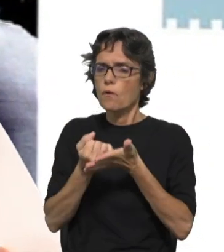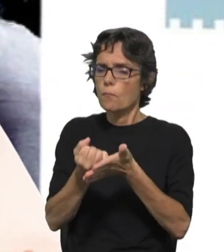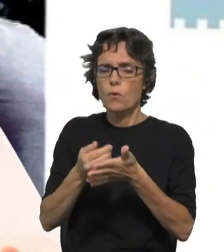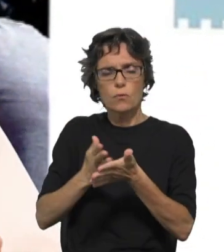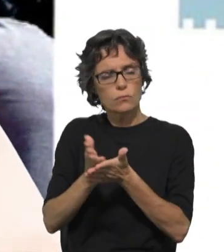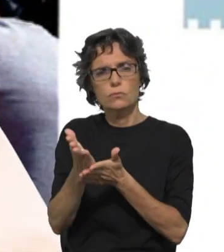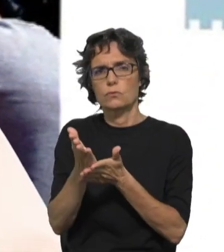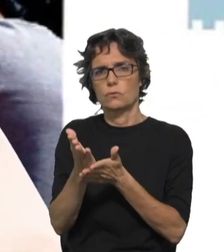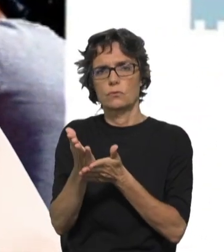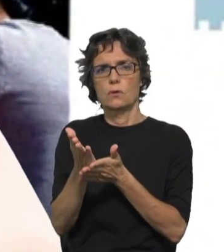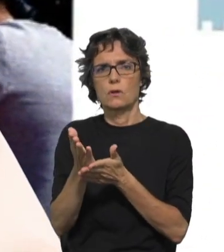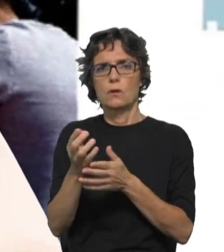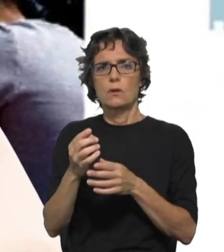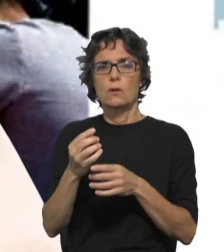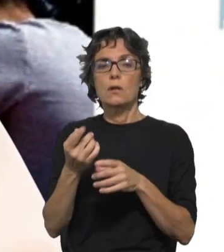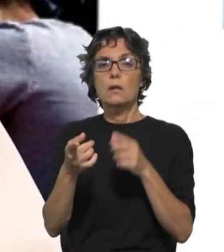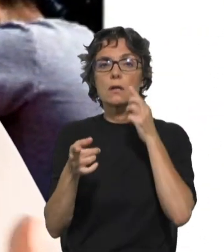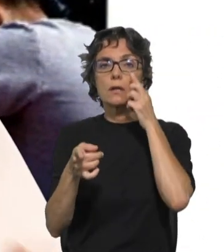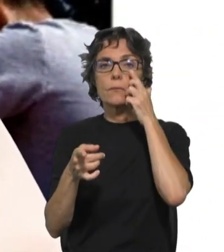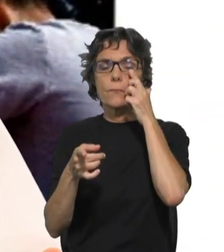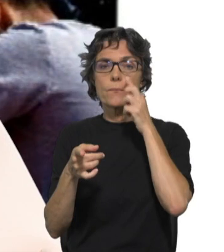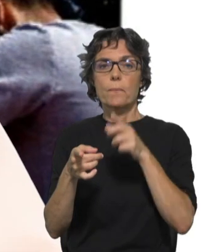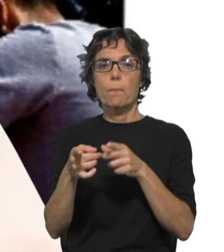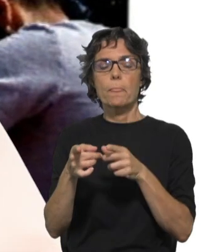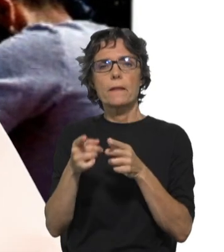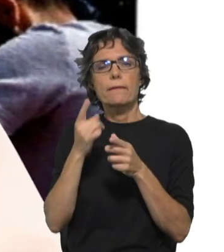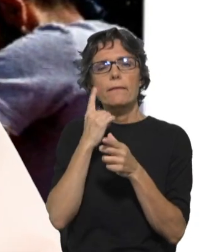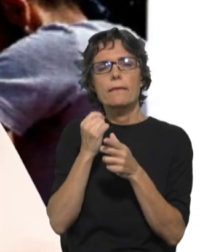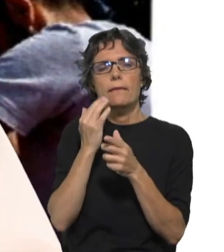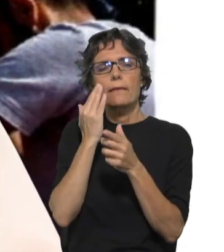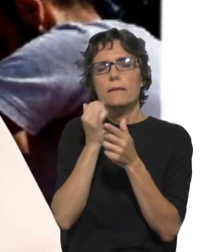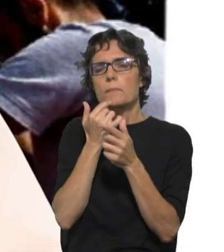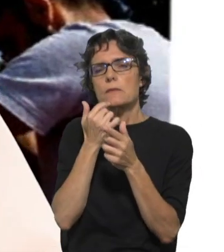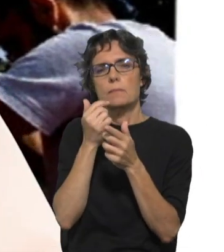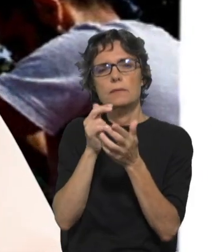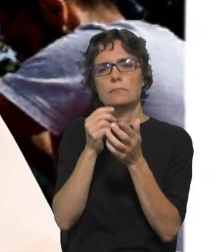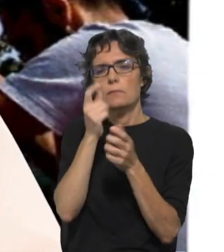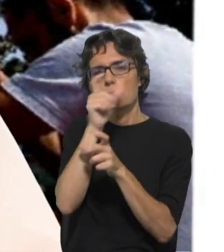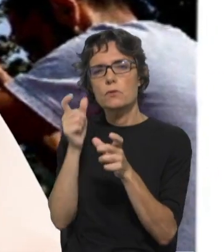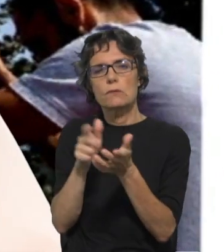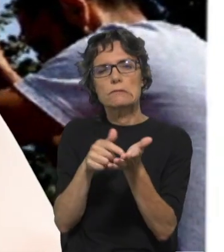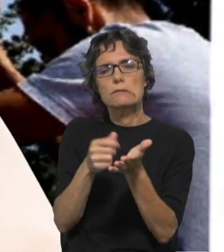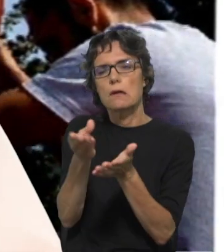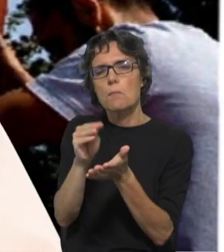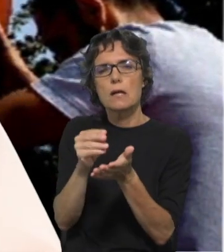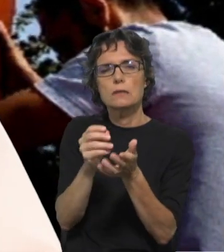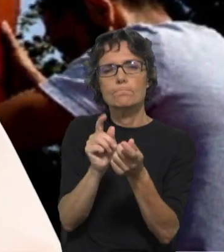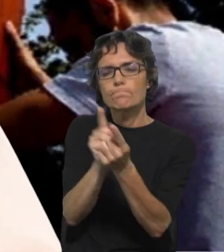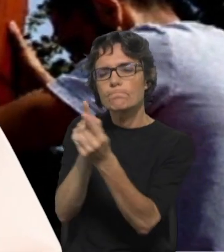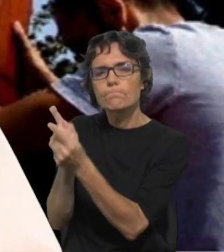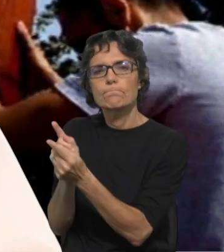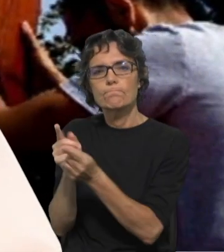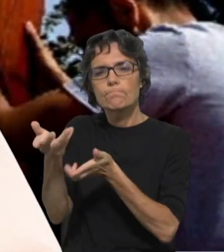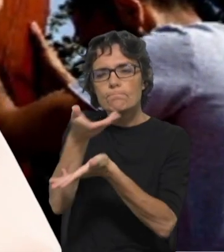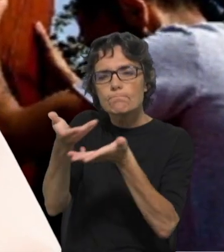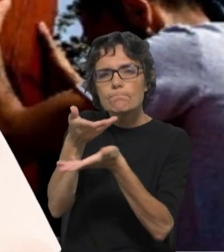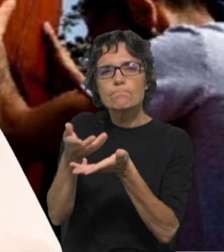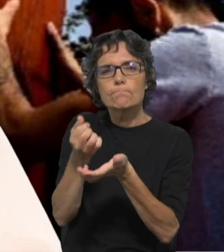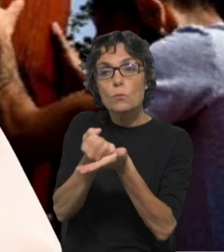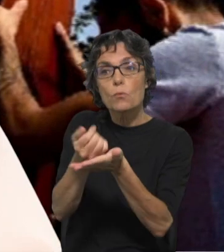de ir junto dos mais carenciados, dos mais frágeis, para também dar-lhes o apoio que